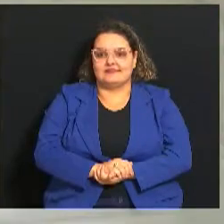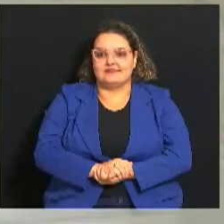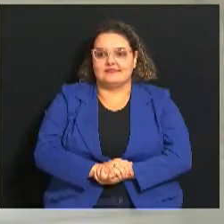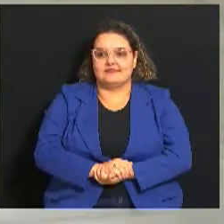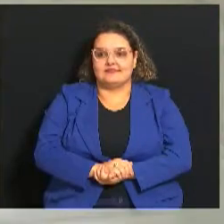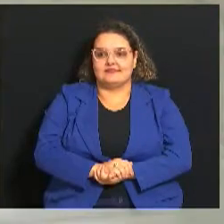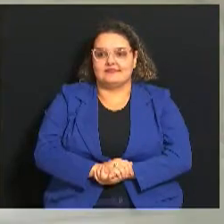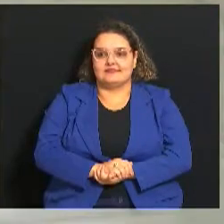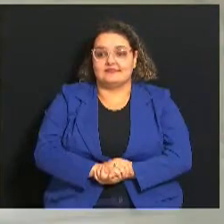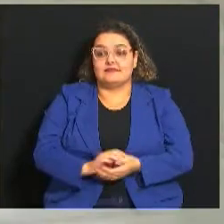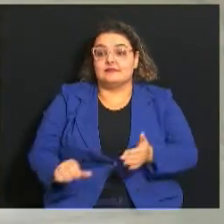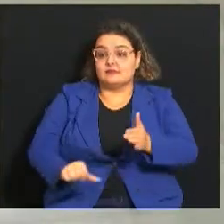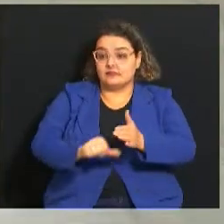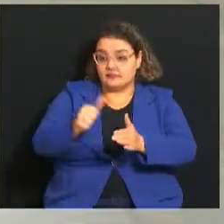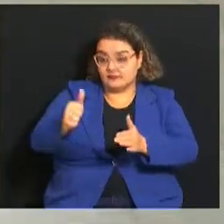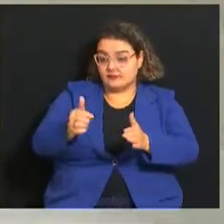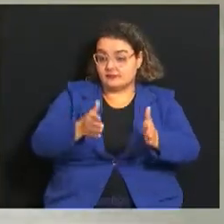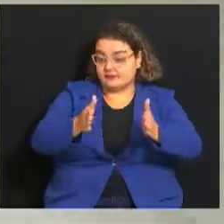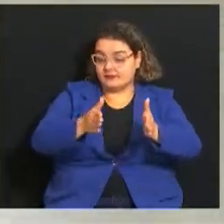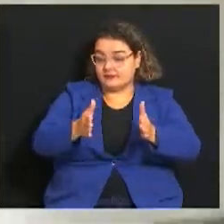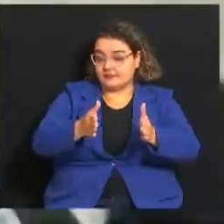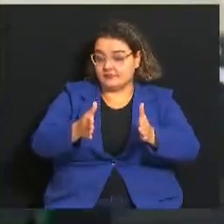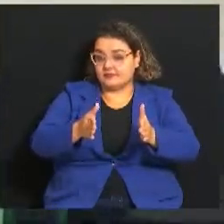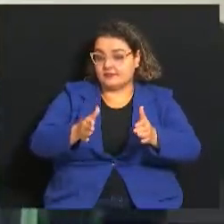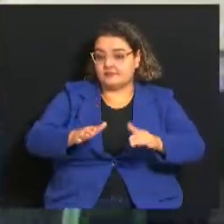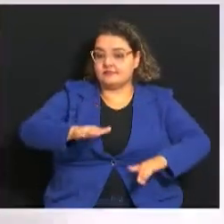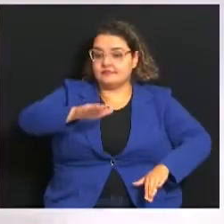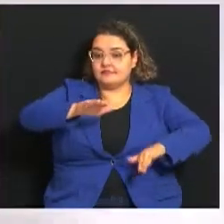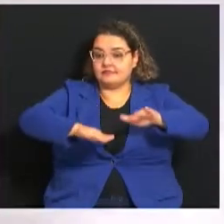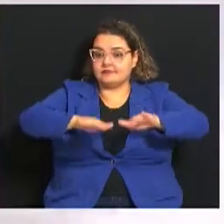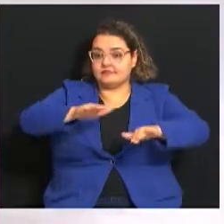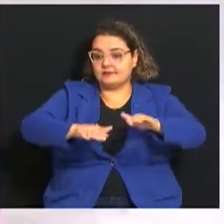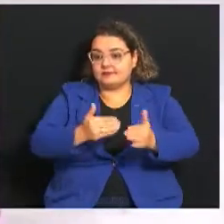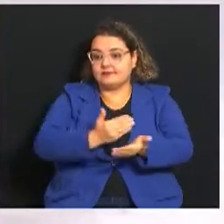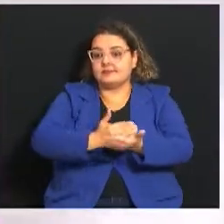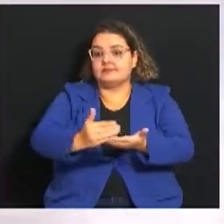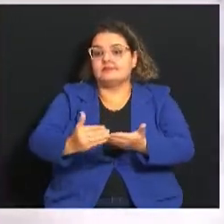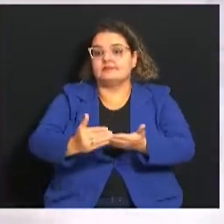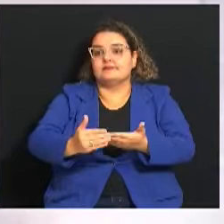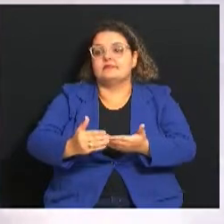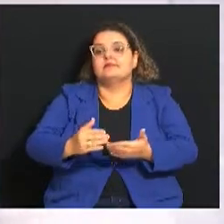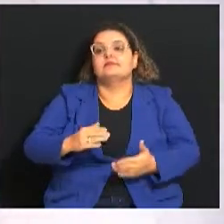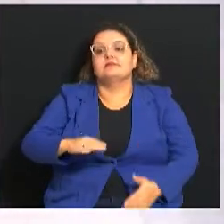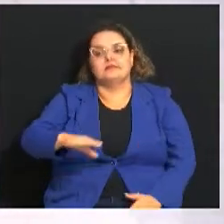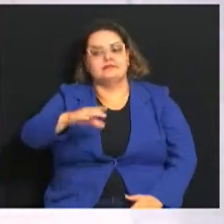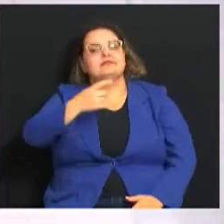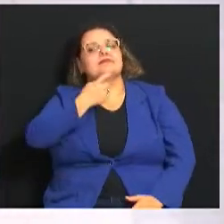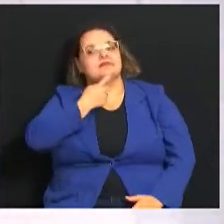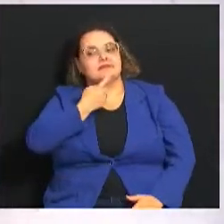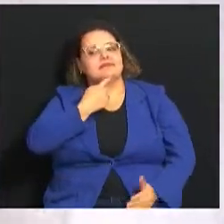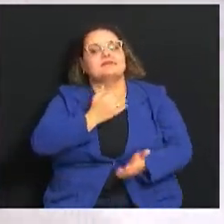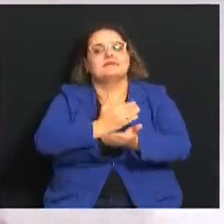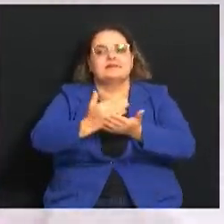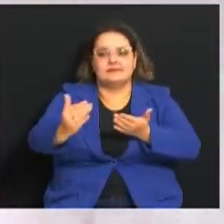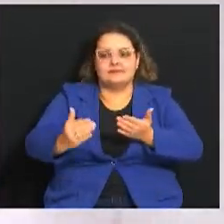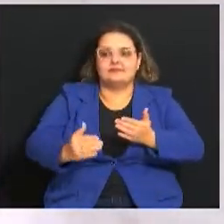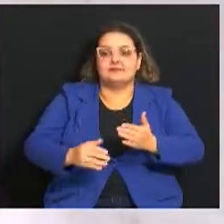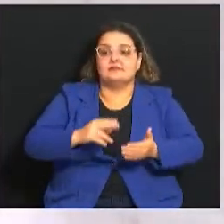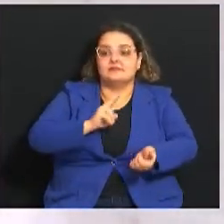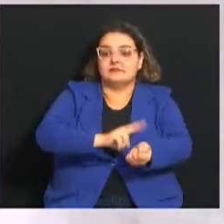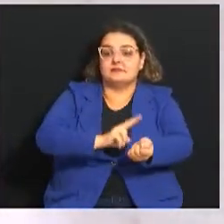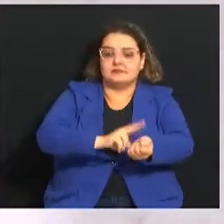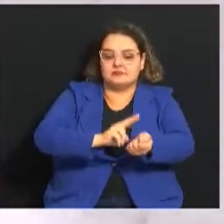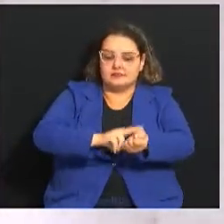No primeiro quarto, após um equilíbrio inicial, as campineiras começaram a imprimir um ritmo mais